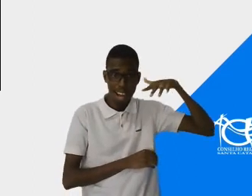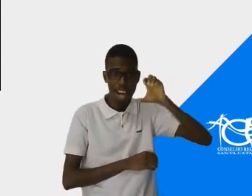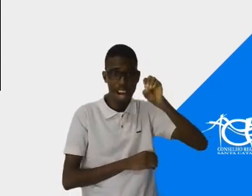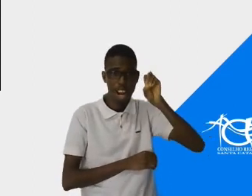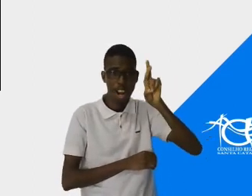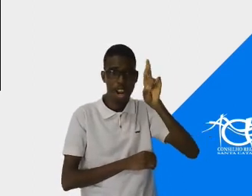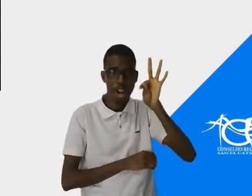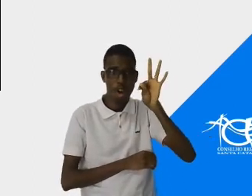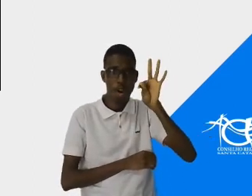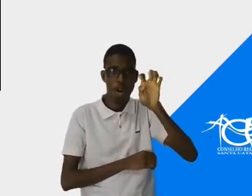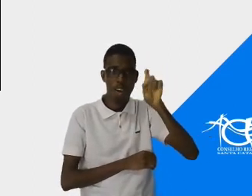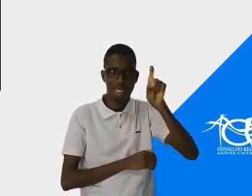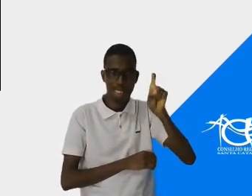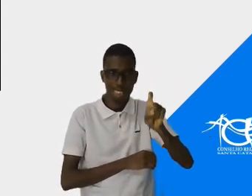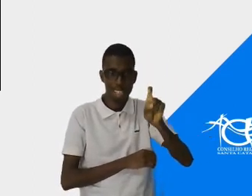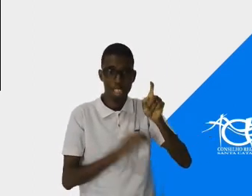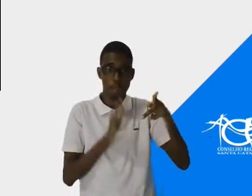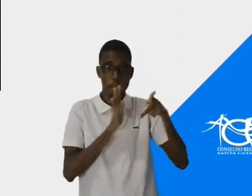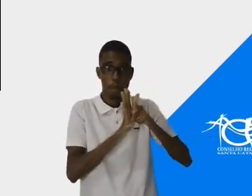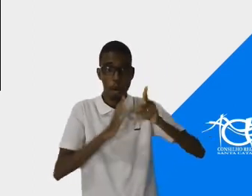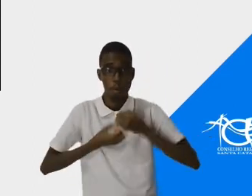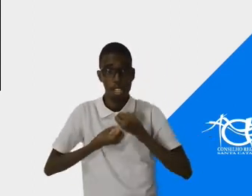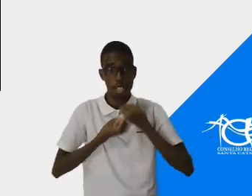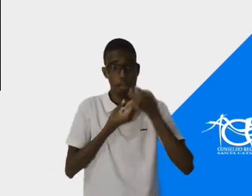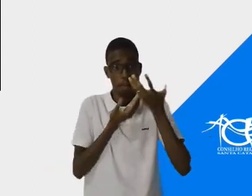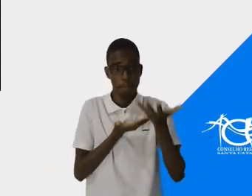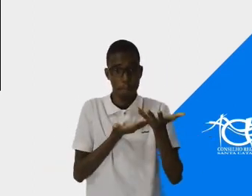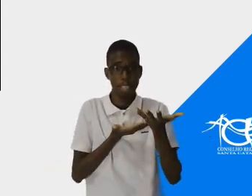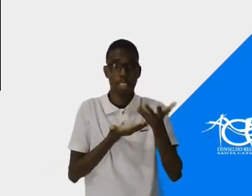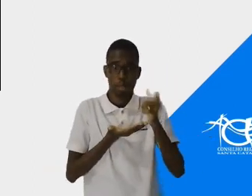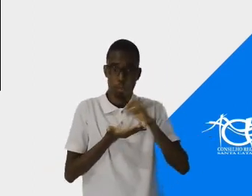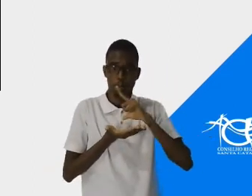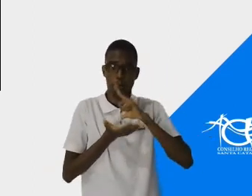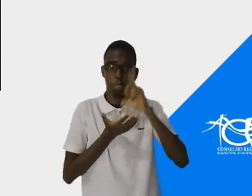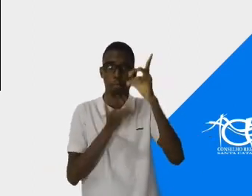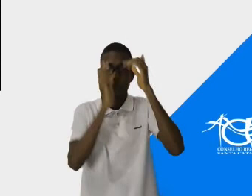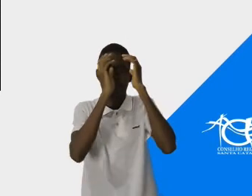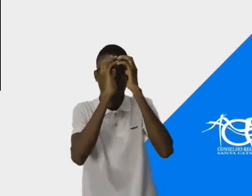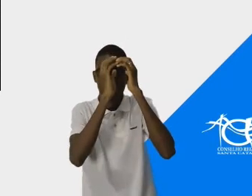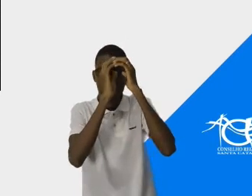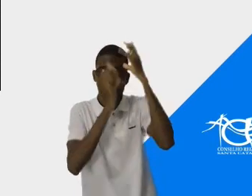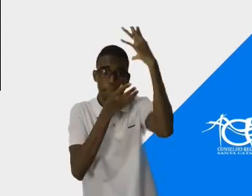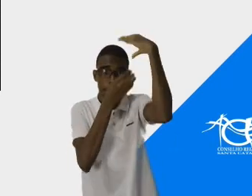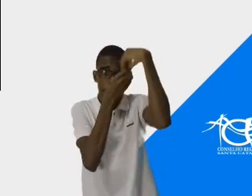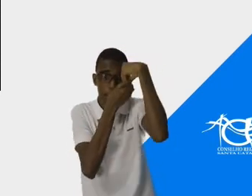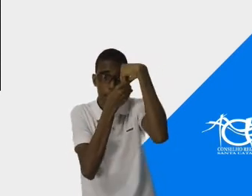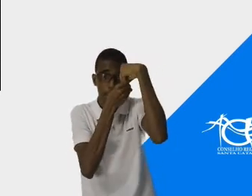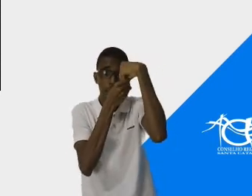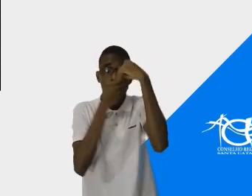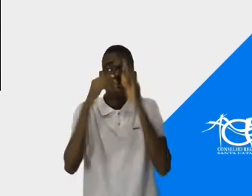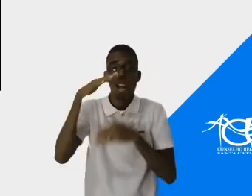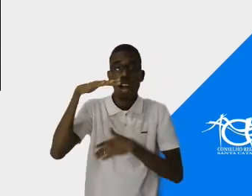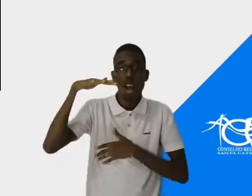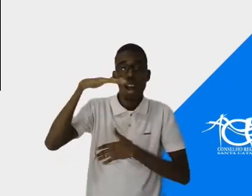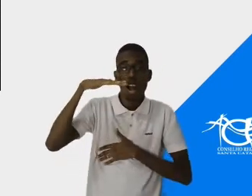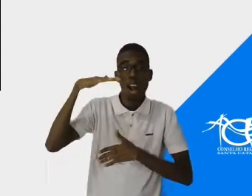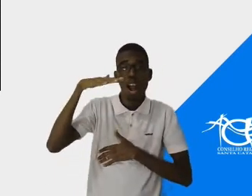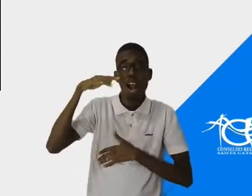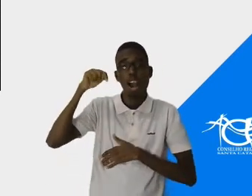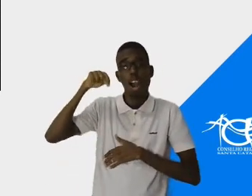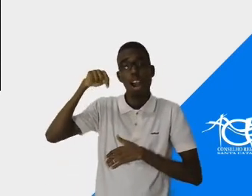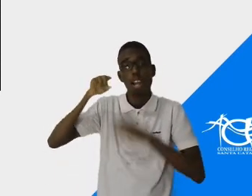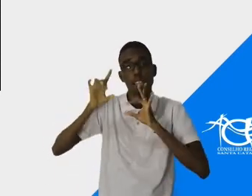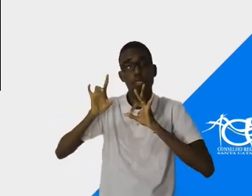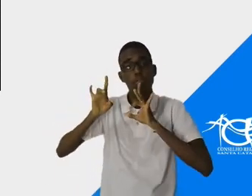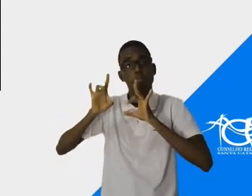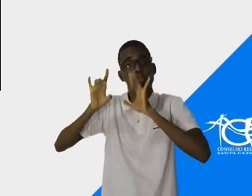e ali na região da terceira circunvolução do lobo frontal à esquerda, que é uma área super nobre na nossa